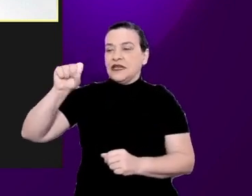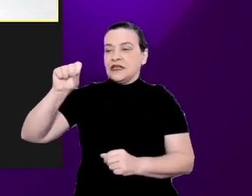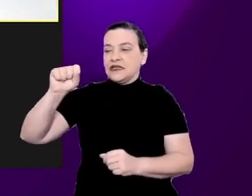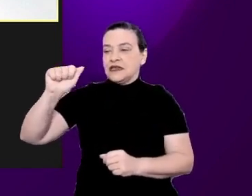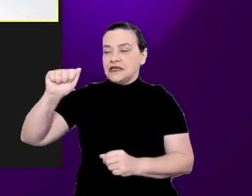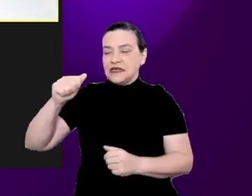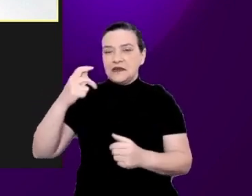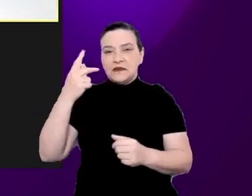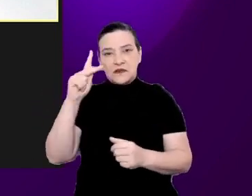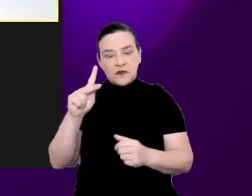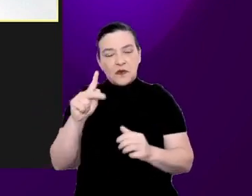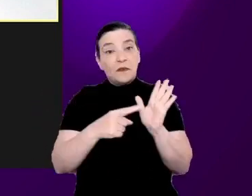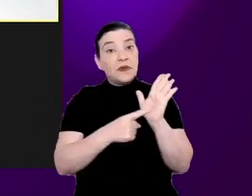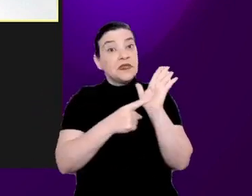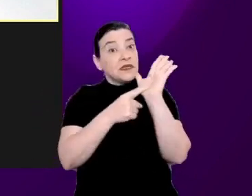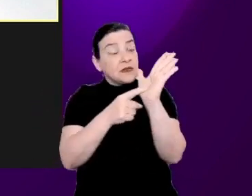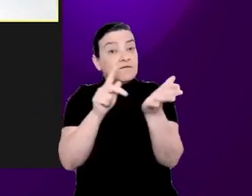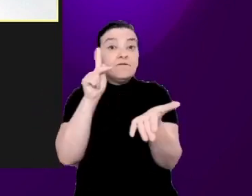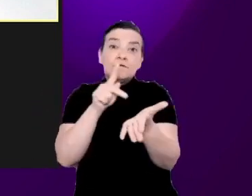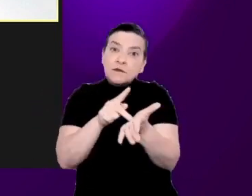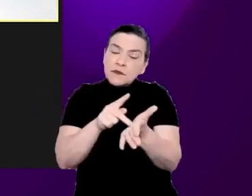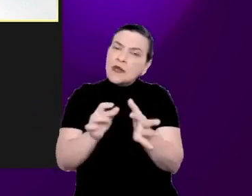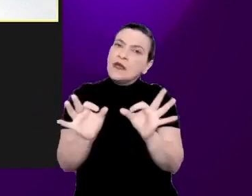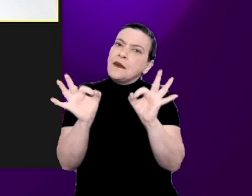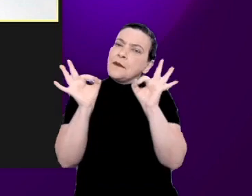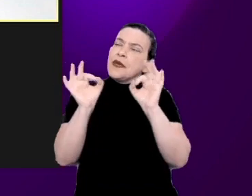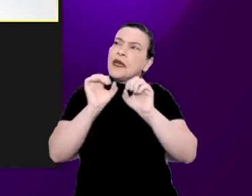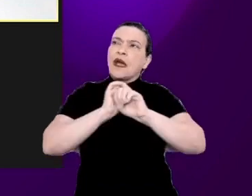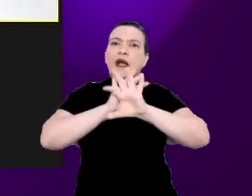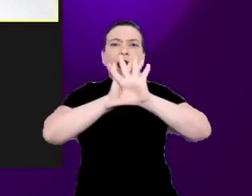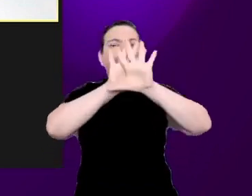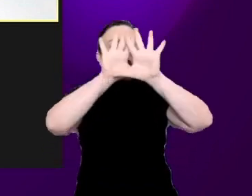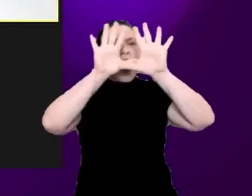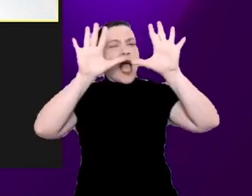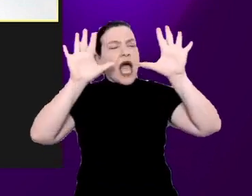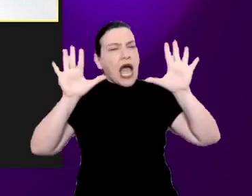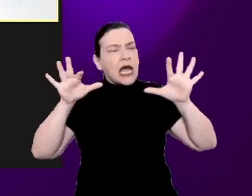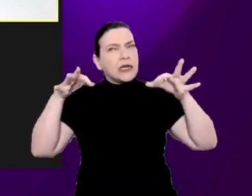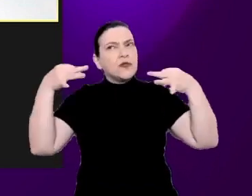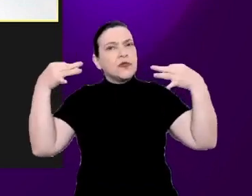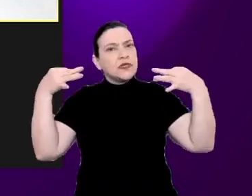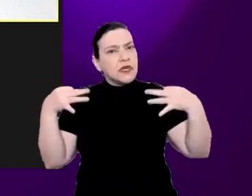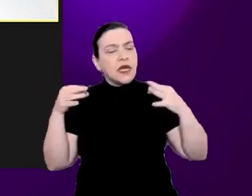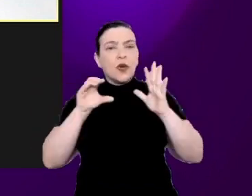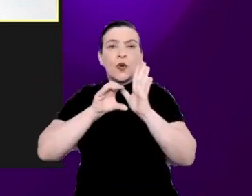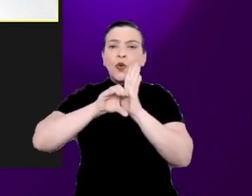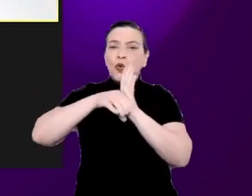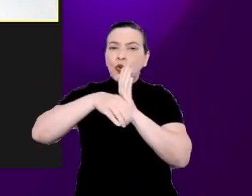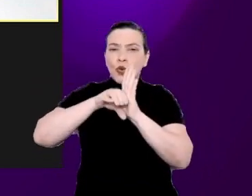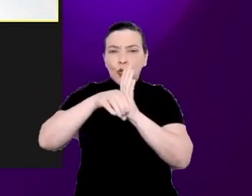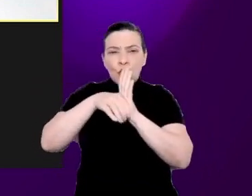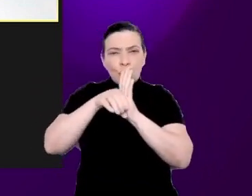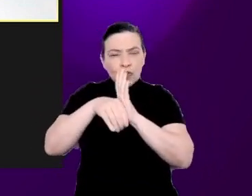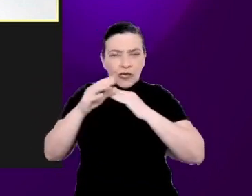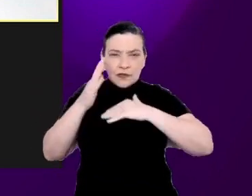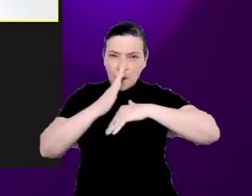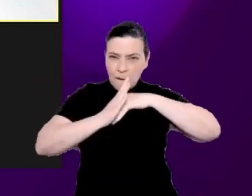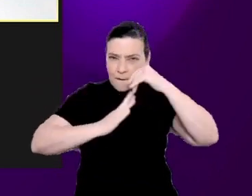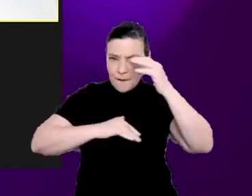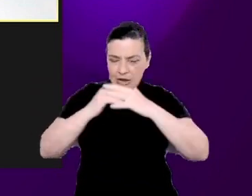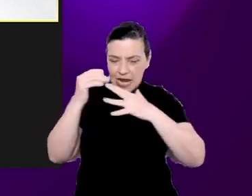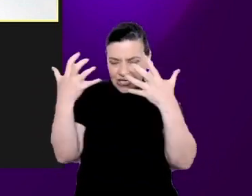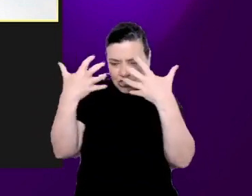apresentação. Realmente trouxe de forma bastante clara, bastante precisa, né, o conceito de unidade prática integrada, e depois,